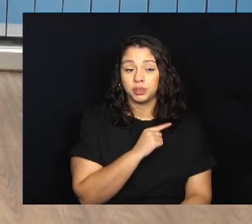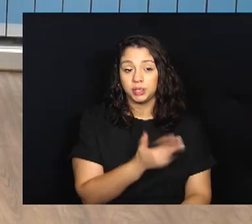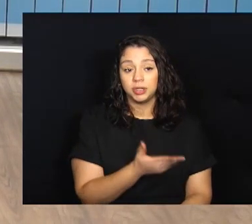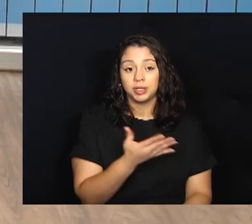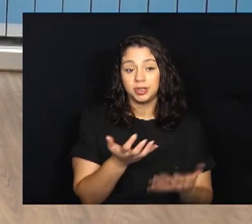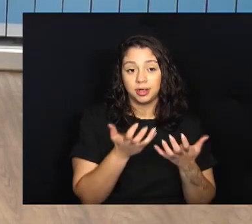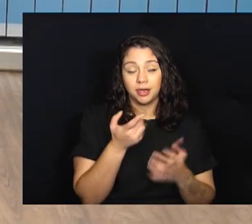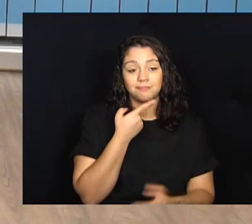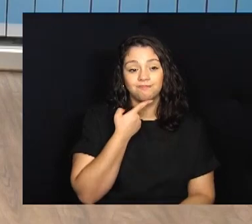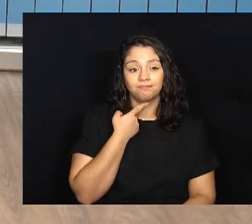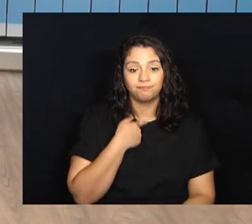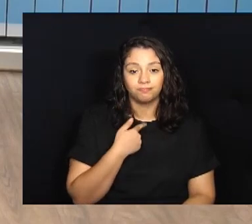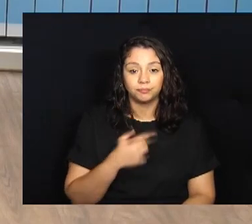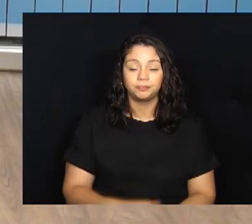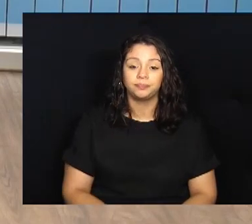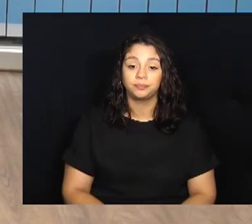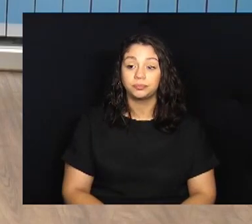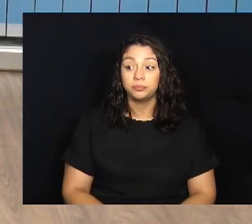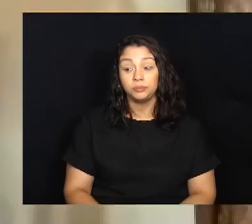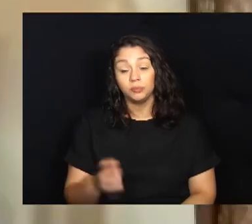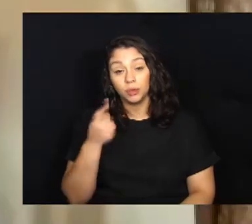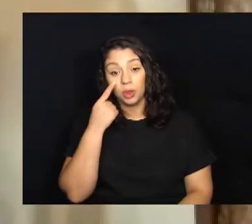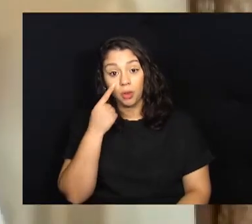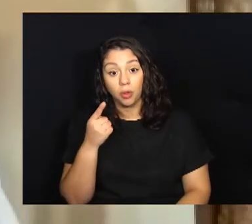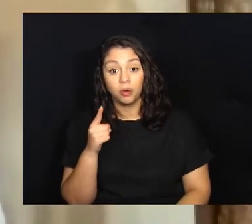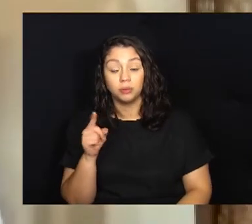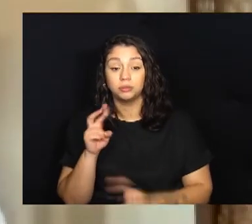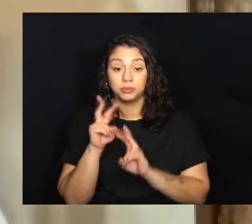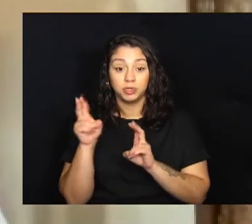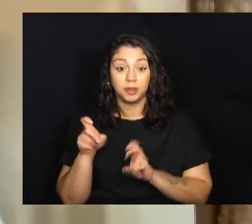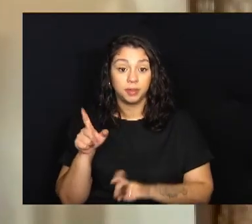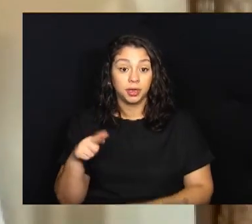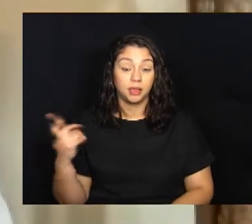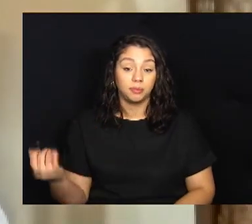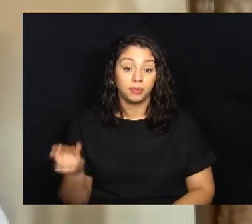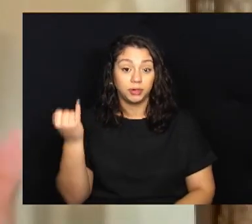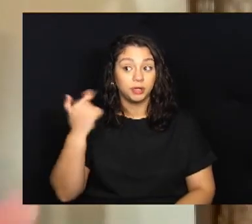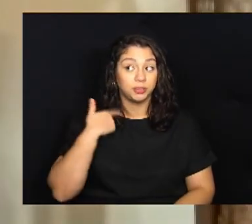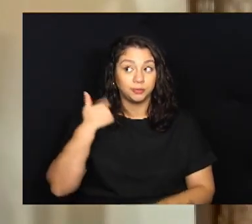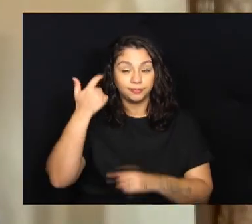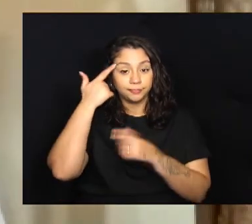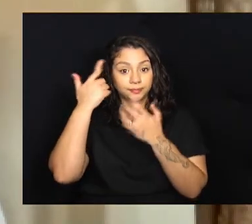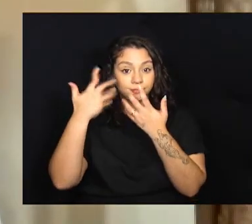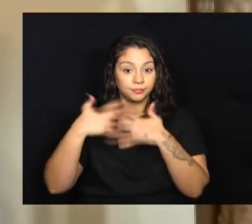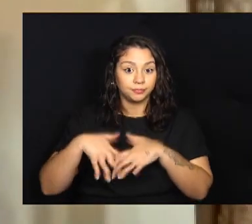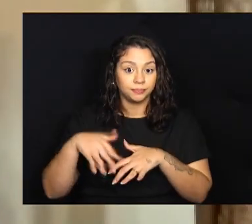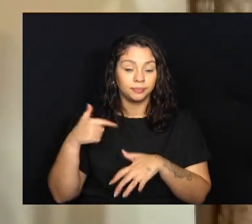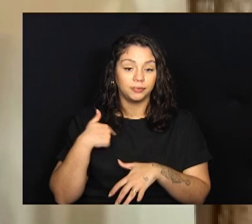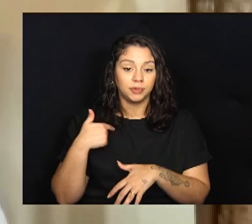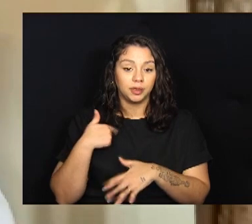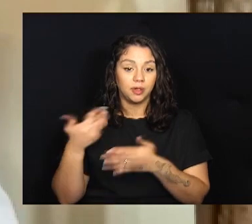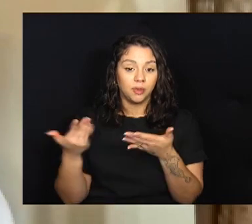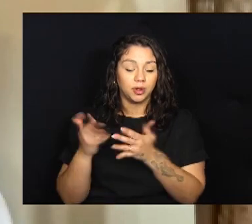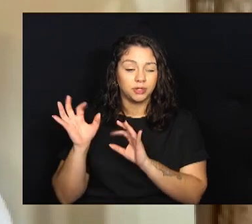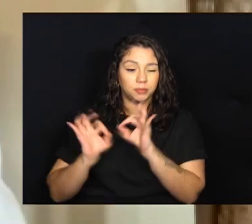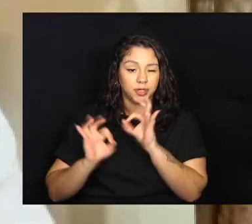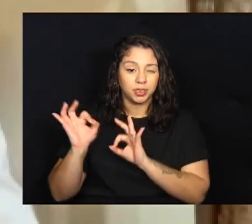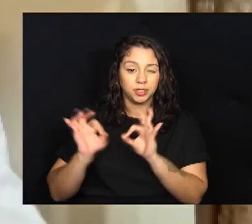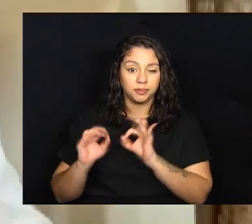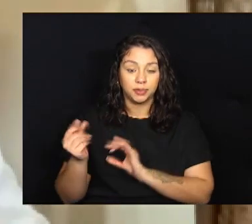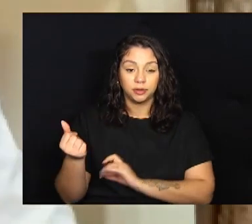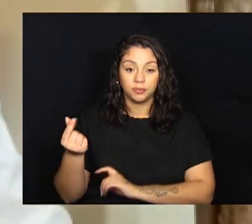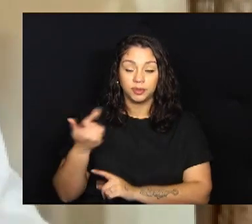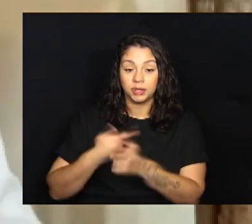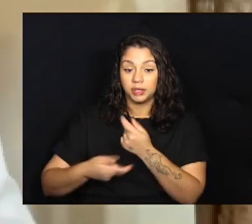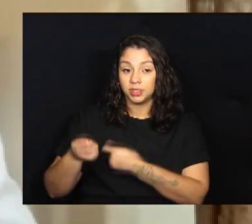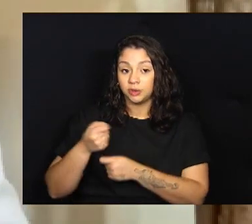buscar? Olha, você tocou num ponto muito importante. Eu penso muito, aí usando aqui o meu chapéu de planejador financeiro, que